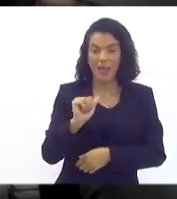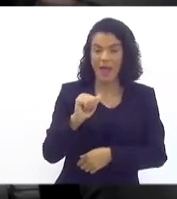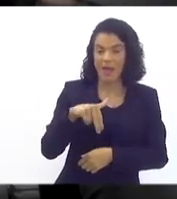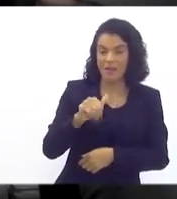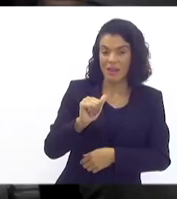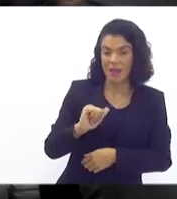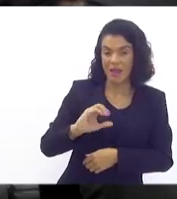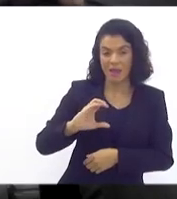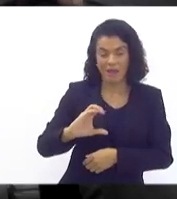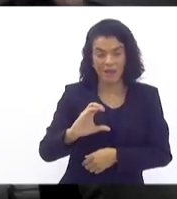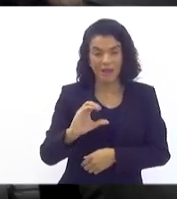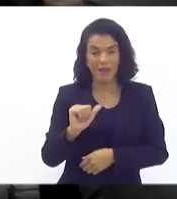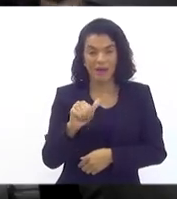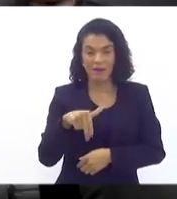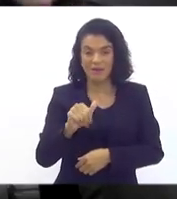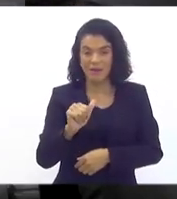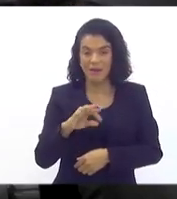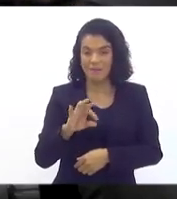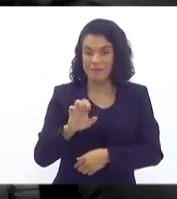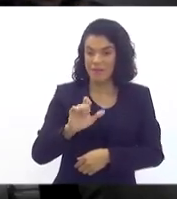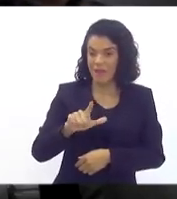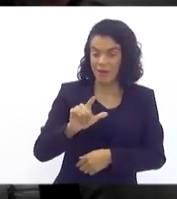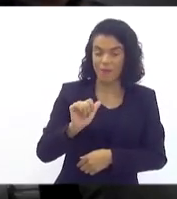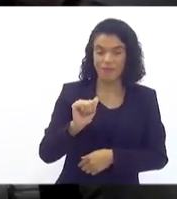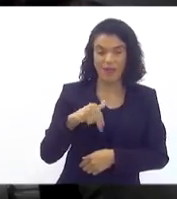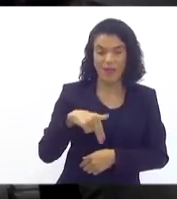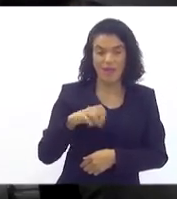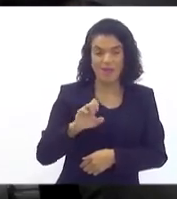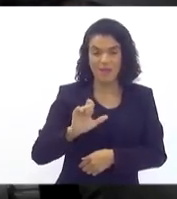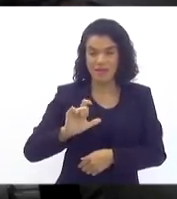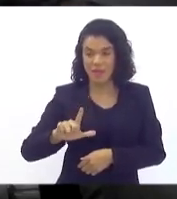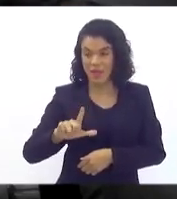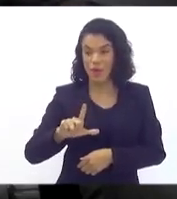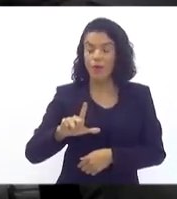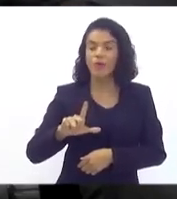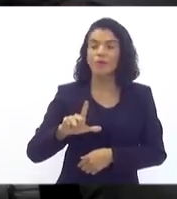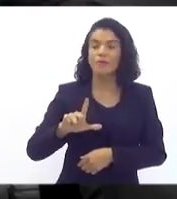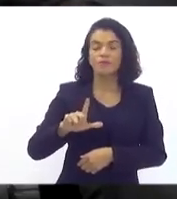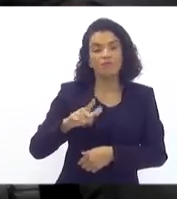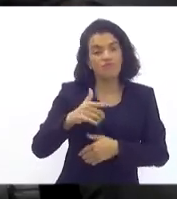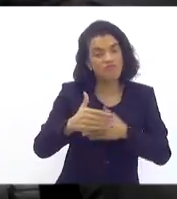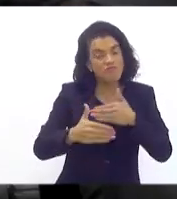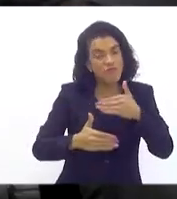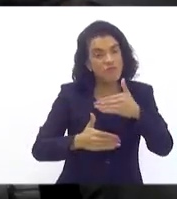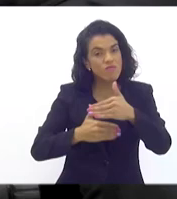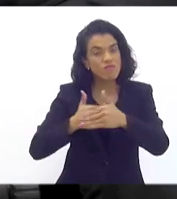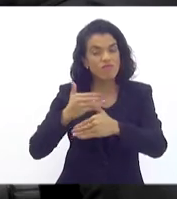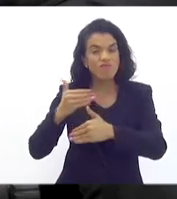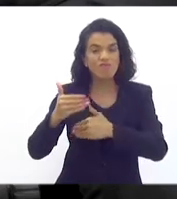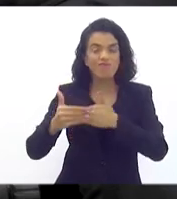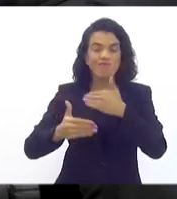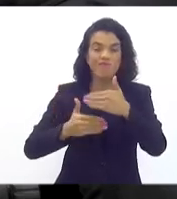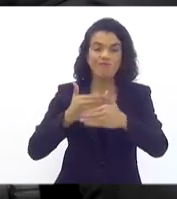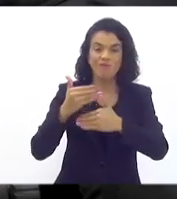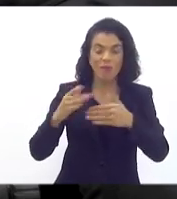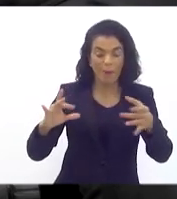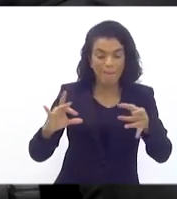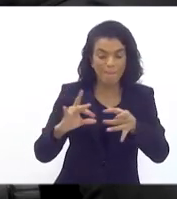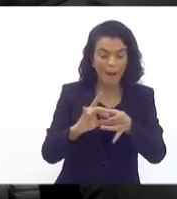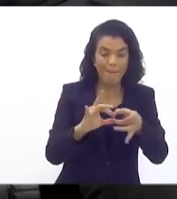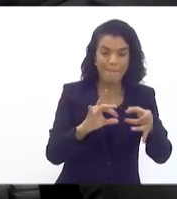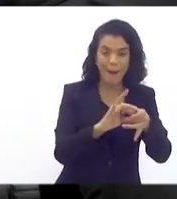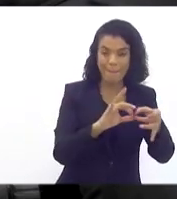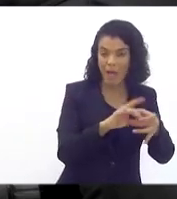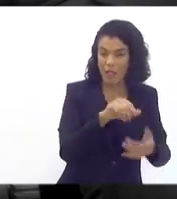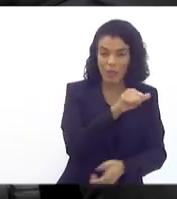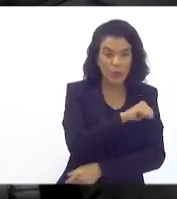Anatel até mesmo anel todas elas que ao pouco aos poucos vão passando por esse processo de consol idação e aqui no